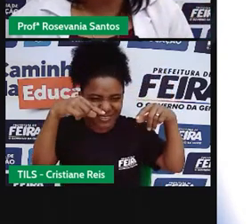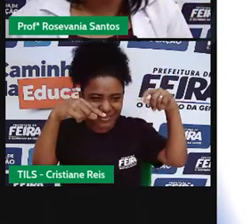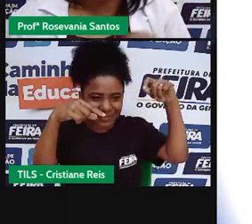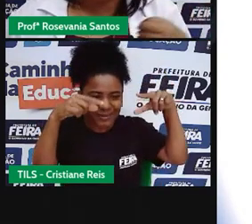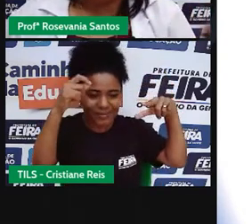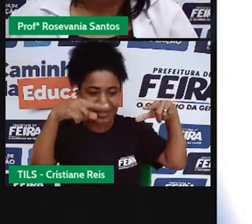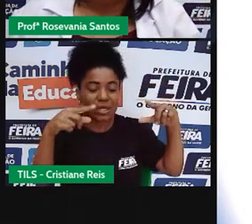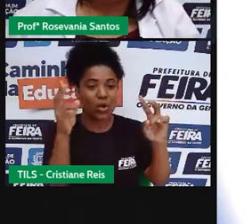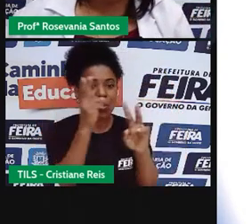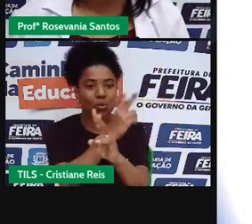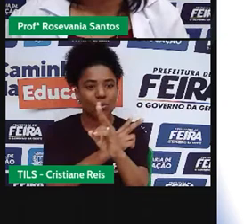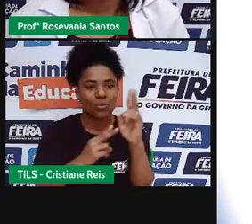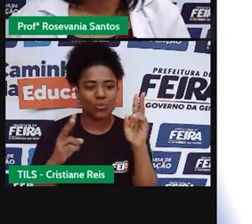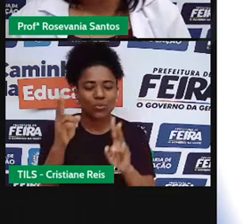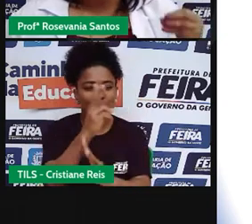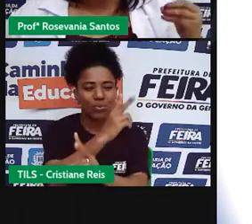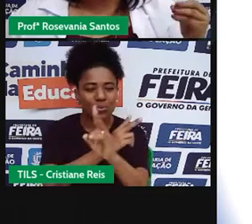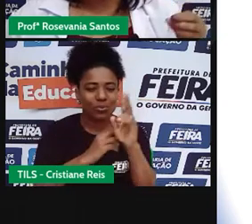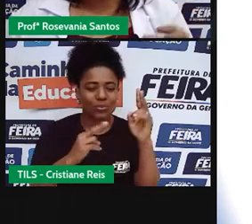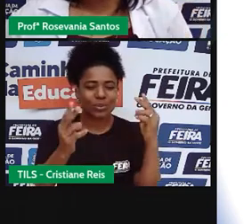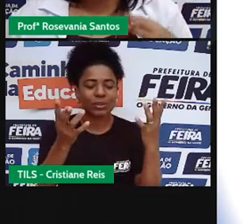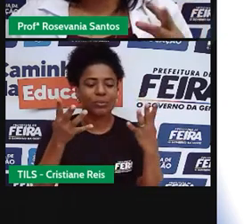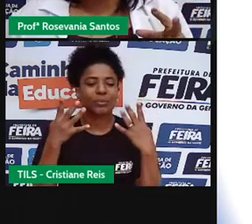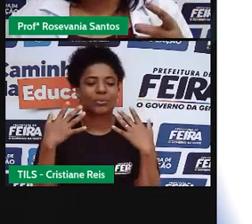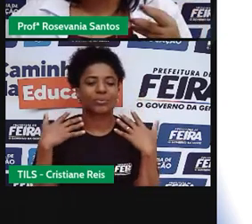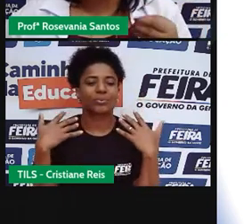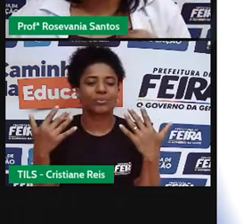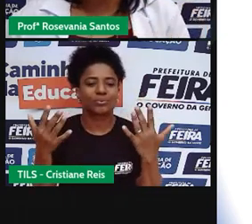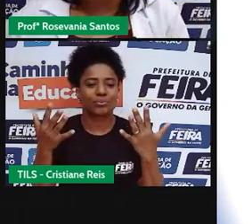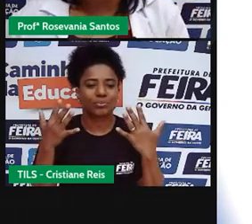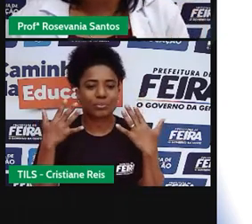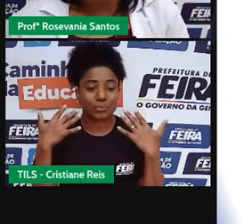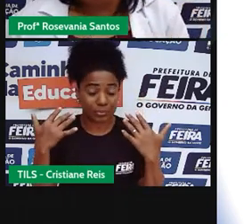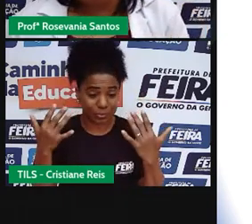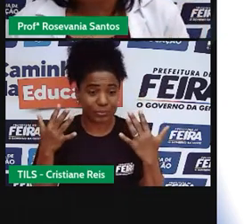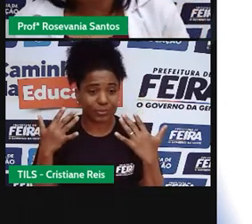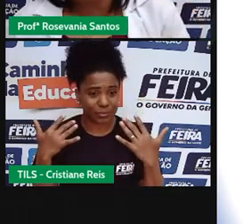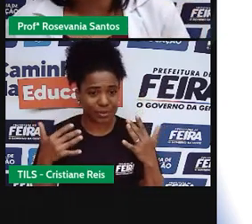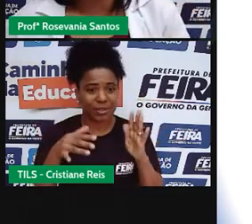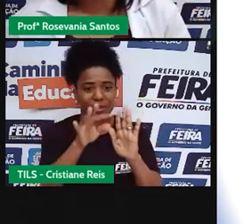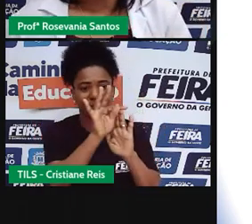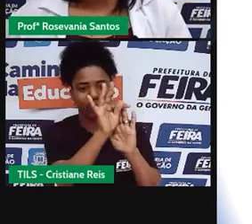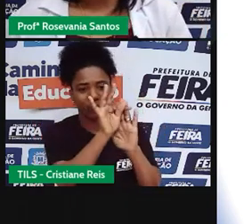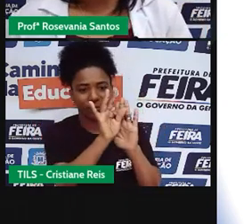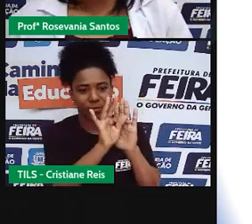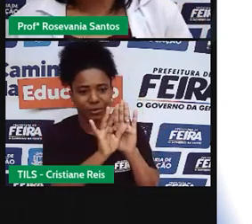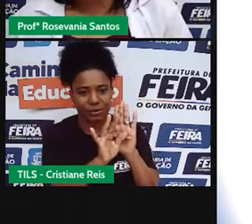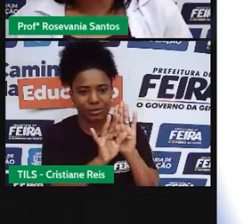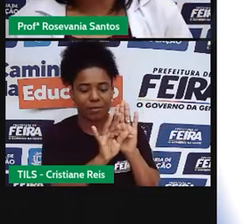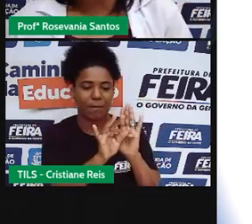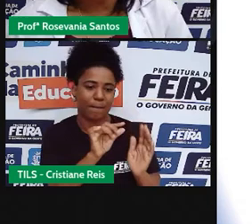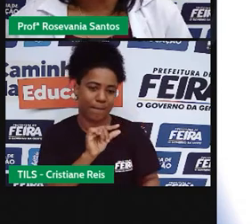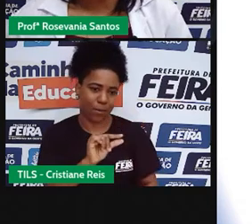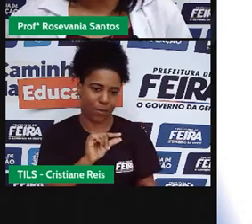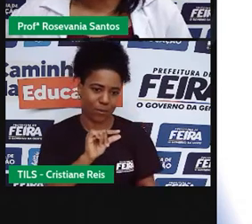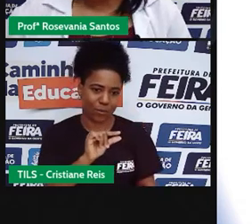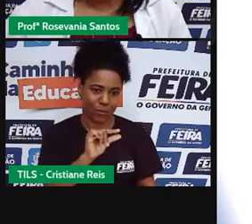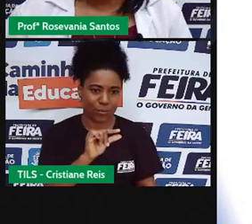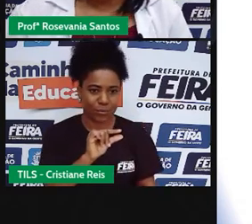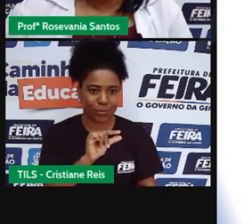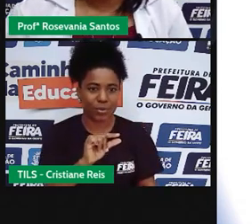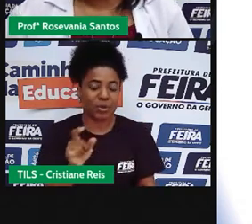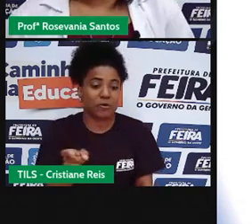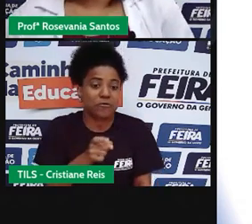não é aquele vento, né, forte assim. Então você percebe até baixar um pouco as temperaturas. Mas ainda assim, se é